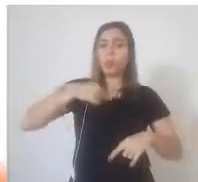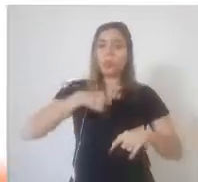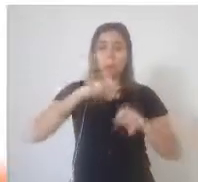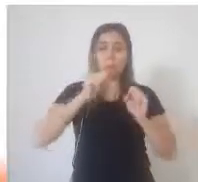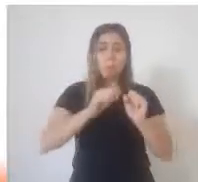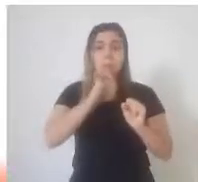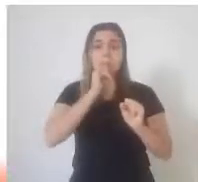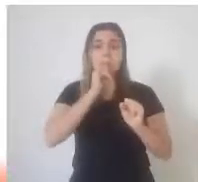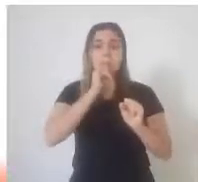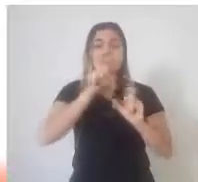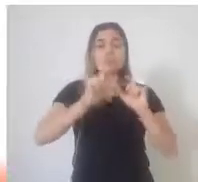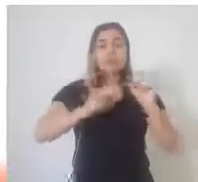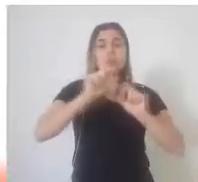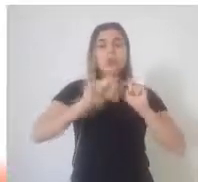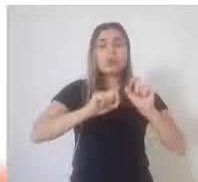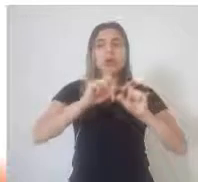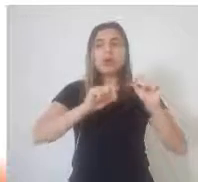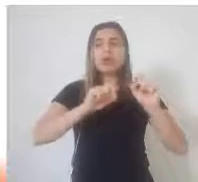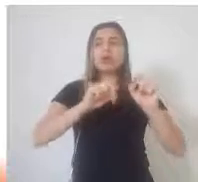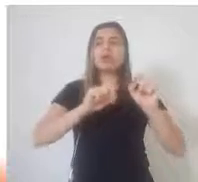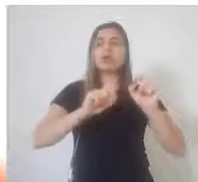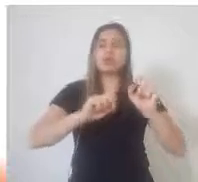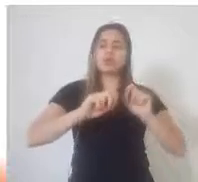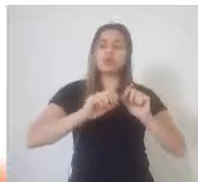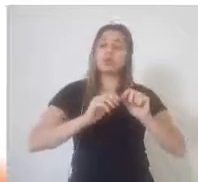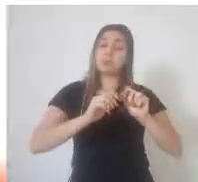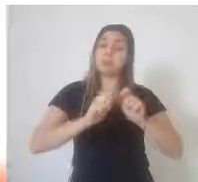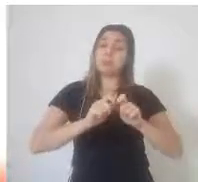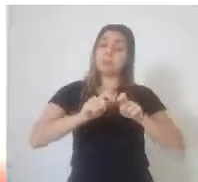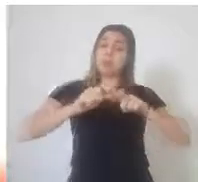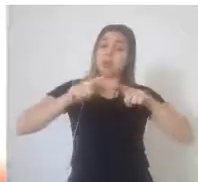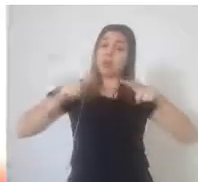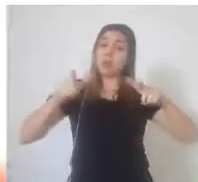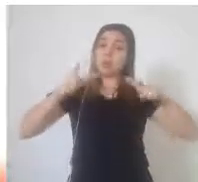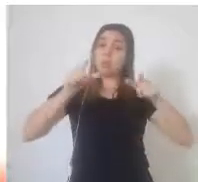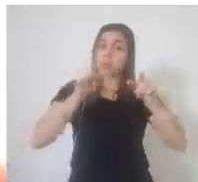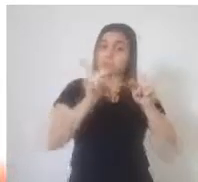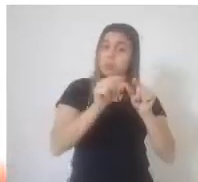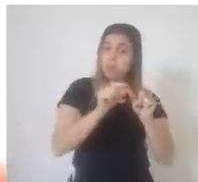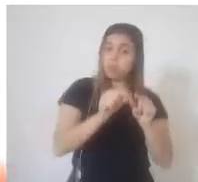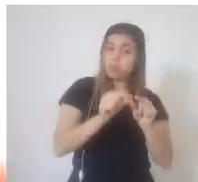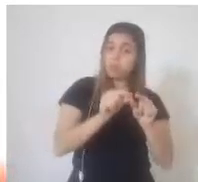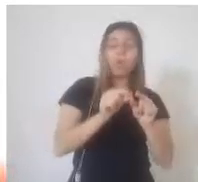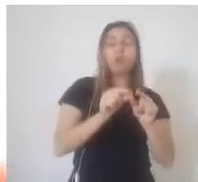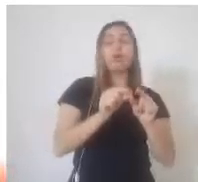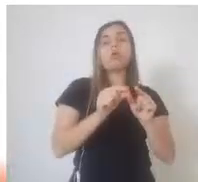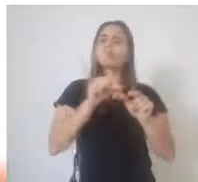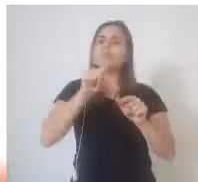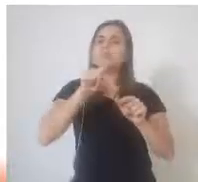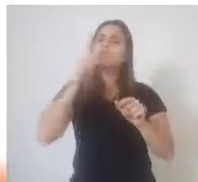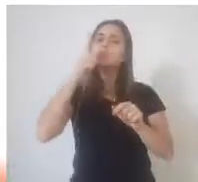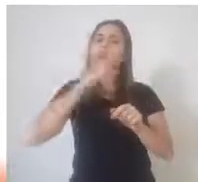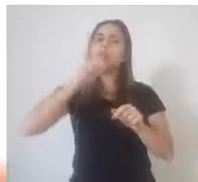ou pode ser menor. Geralmente, de um nível trófico para o outro, você só consegue